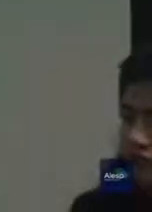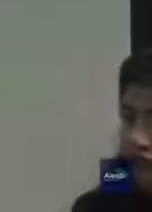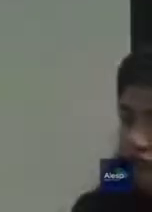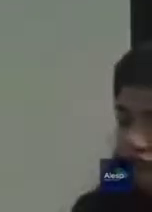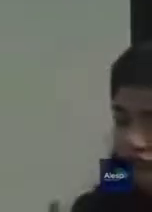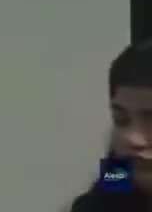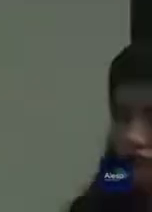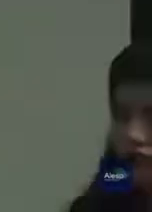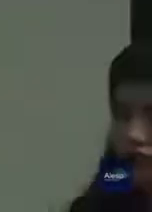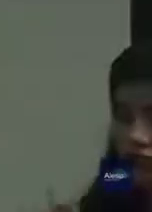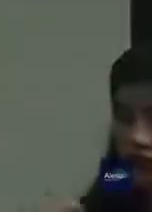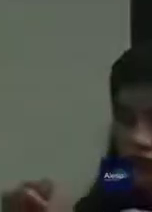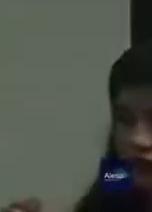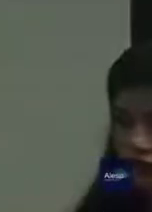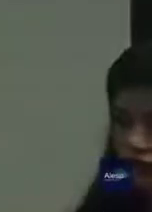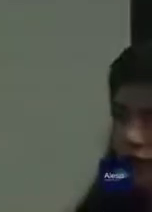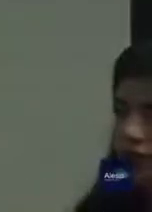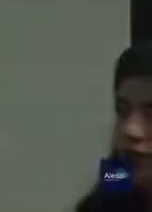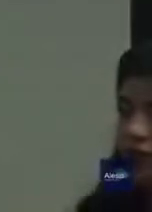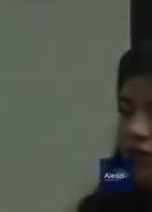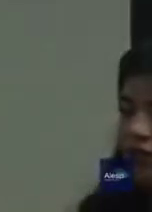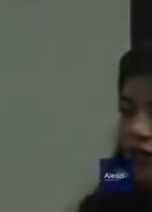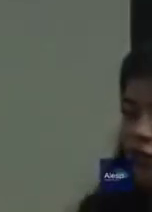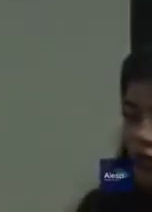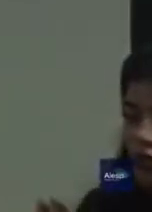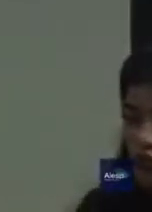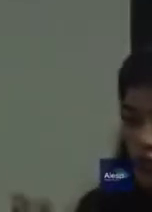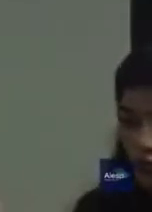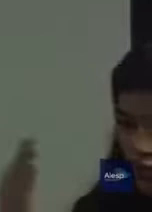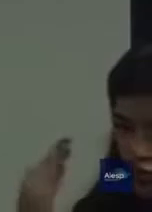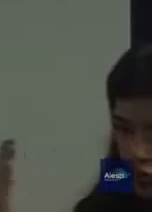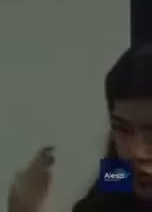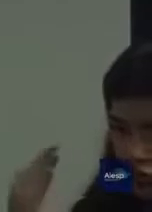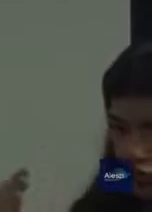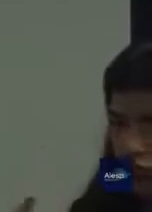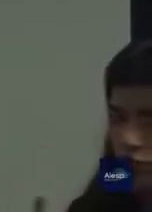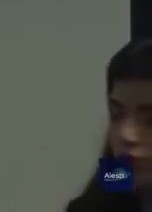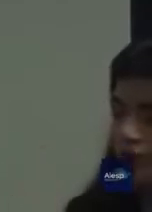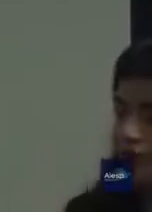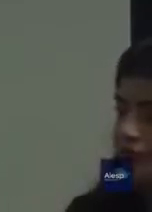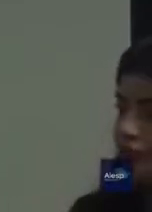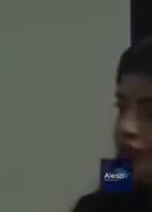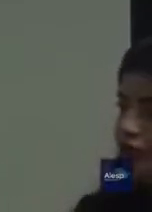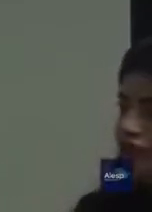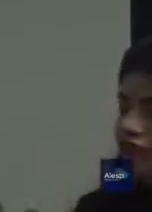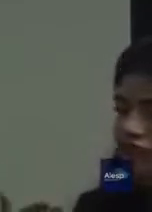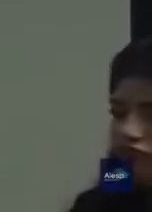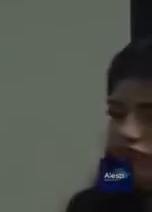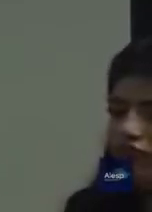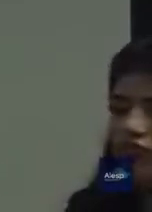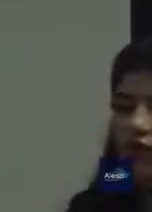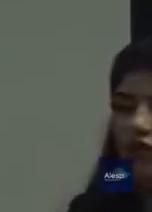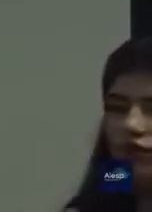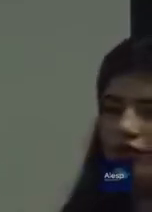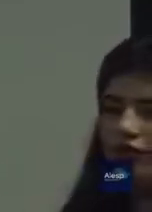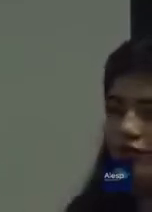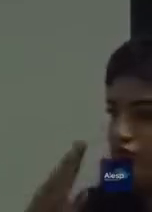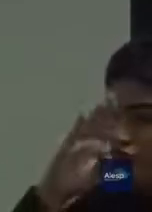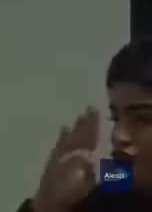que o sistema Conselhos de Psicologia estabeleça um diálogo direto com a